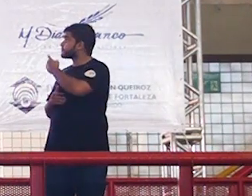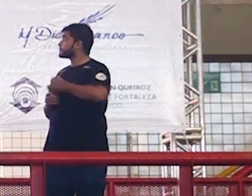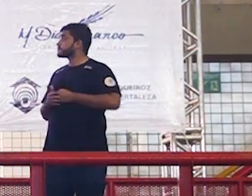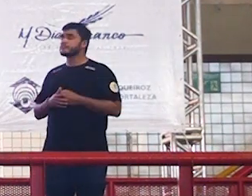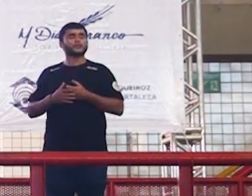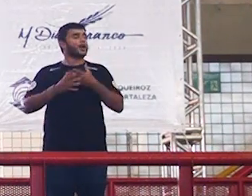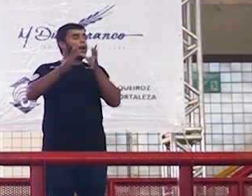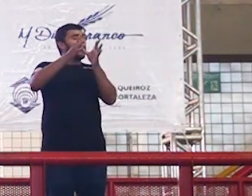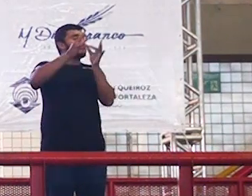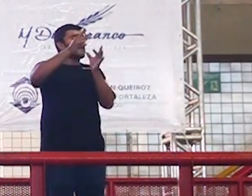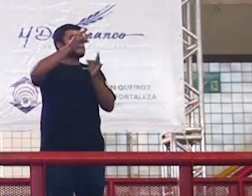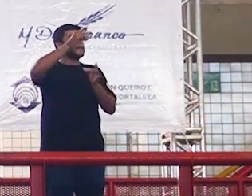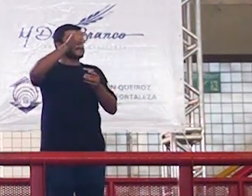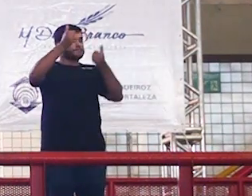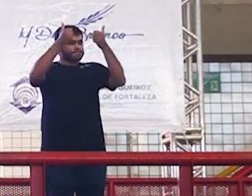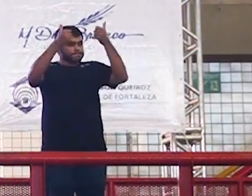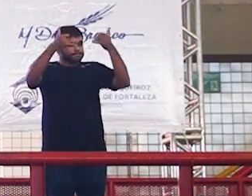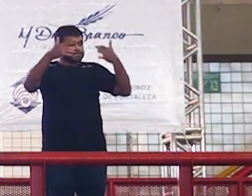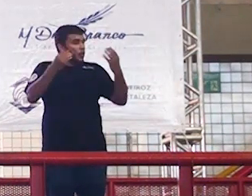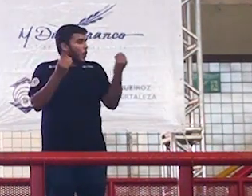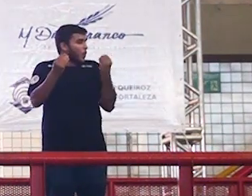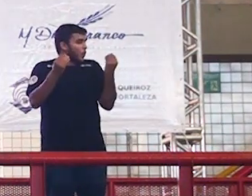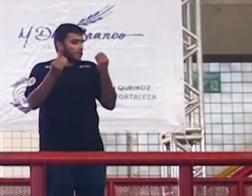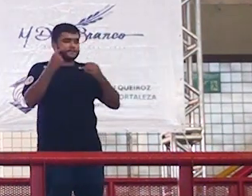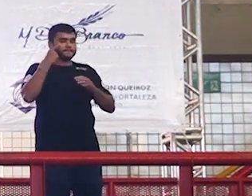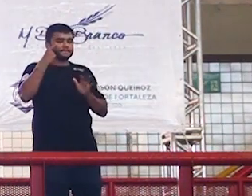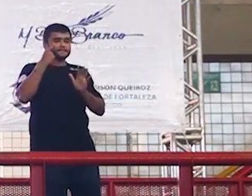Vamos exemplificar. Eu gosto de mostrar como funciona.